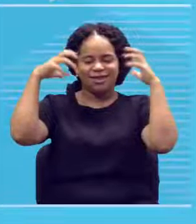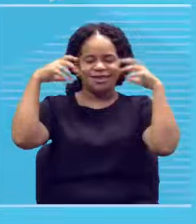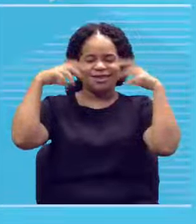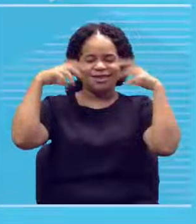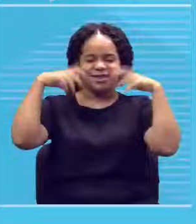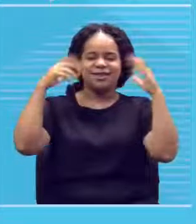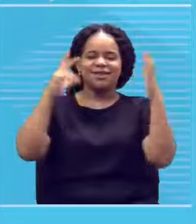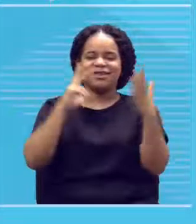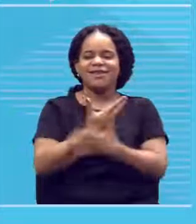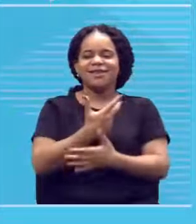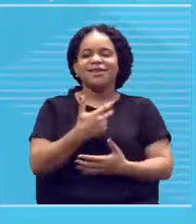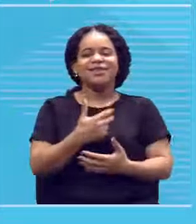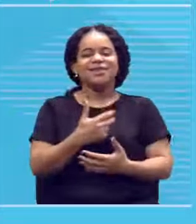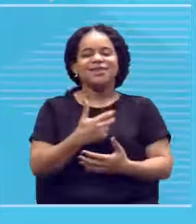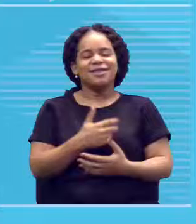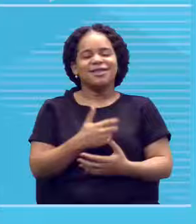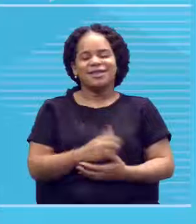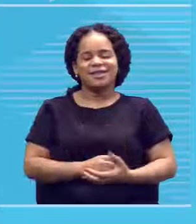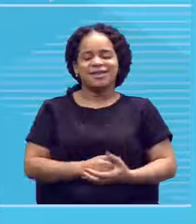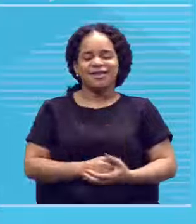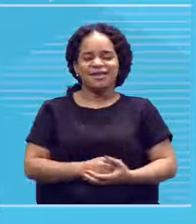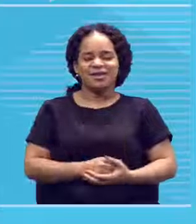e na